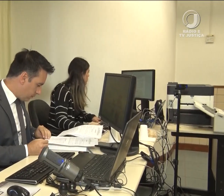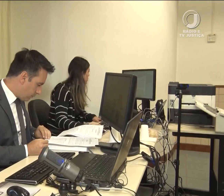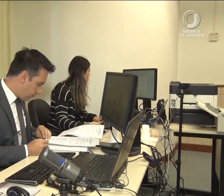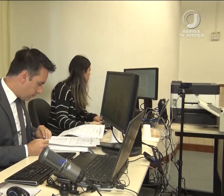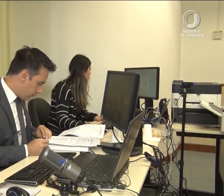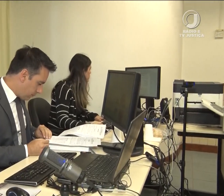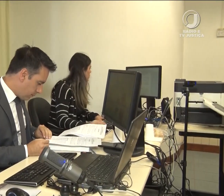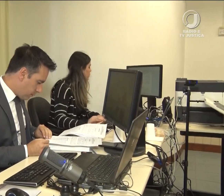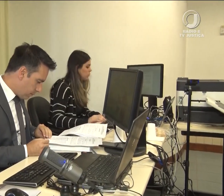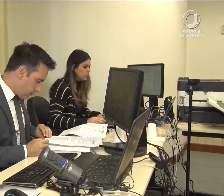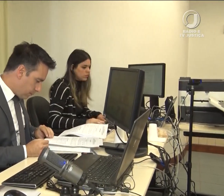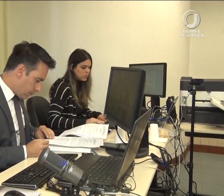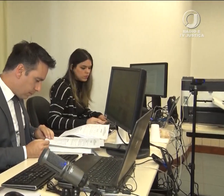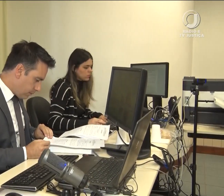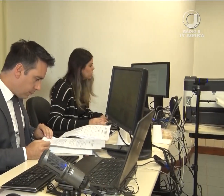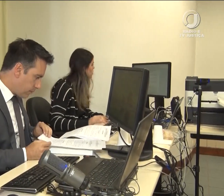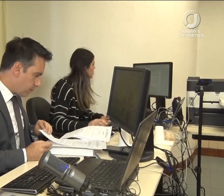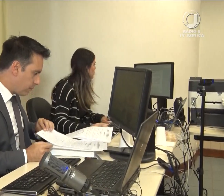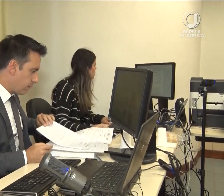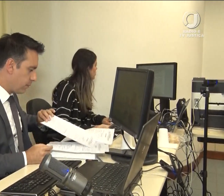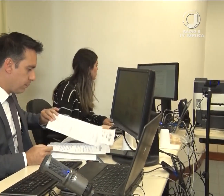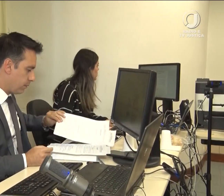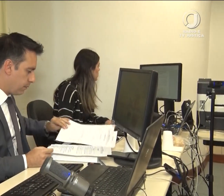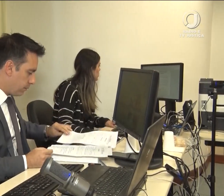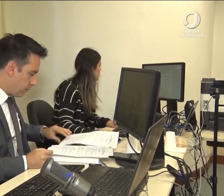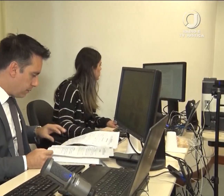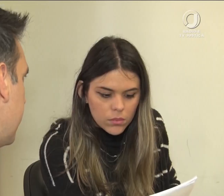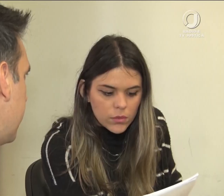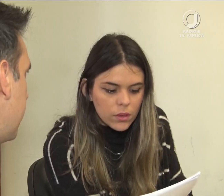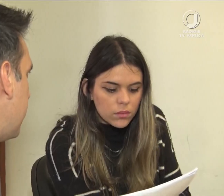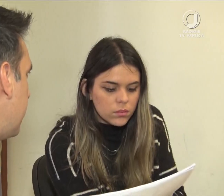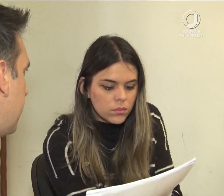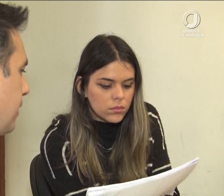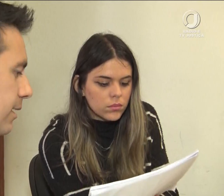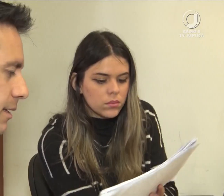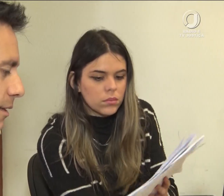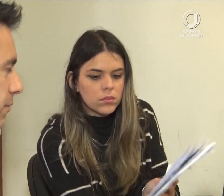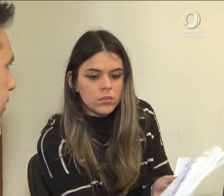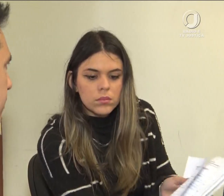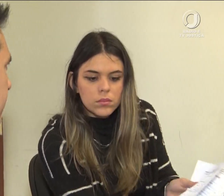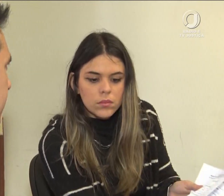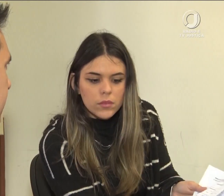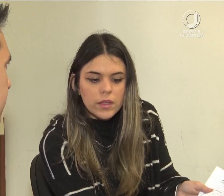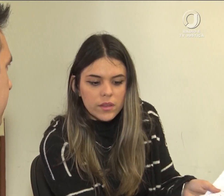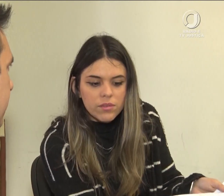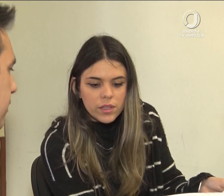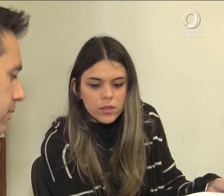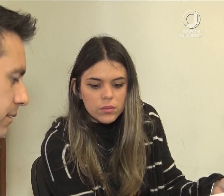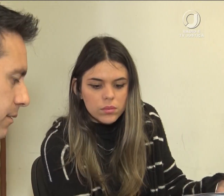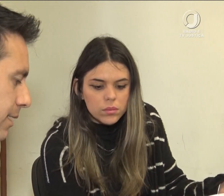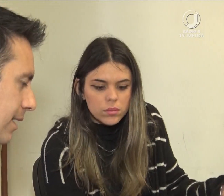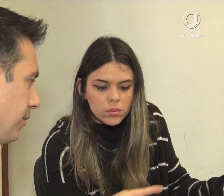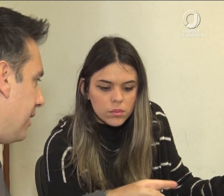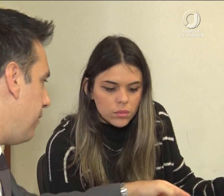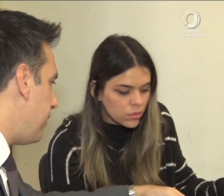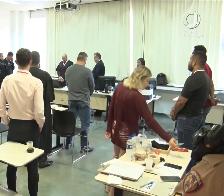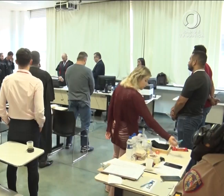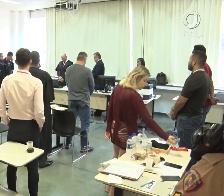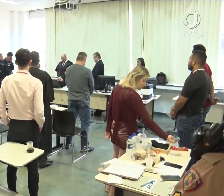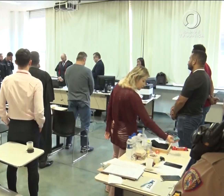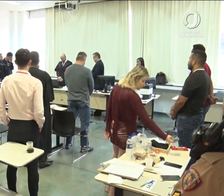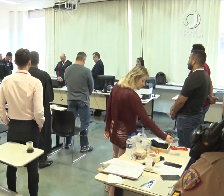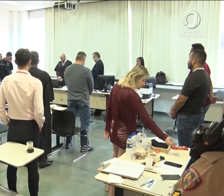Nesta semana, o número de julgamentos diários aumentou. Ao invés da média de 10 sessões por dia, estão sendo feitas